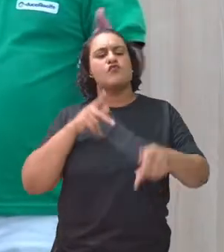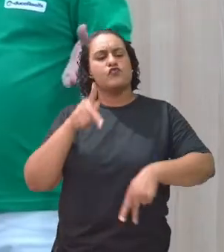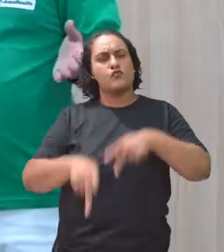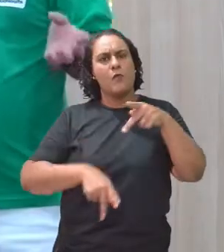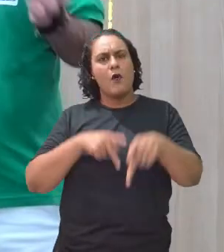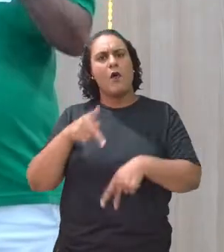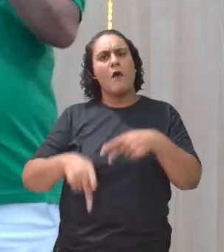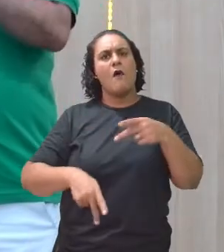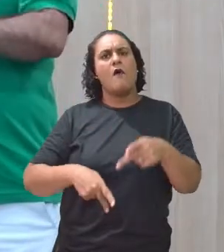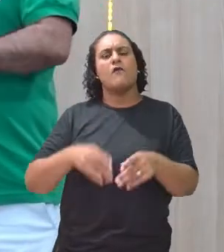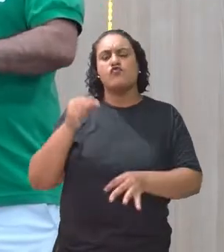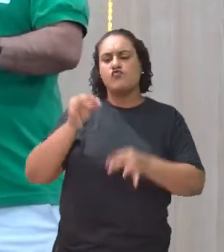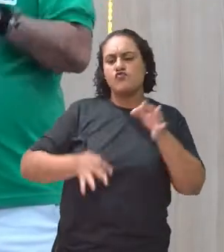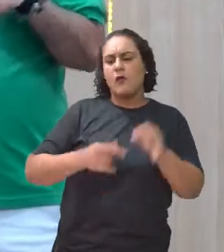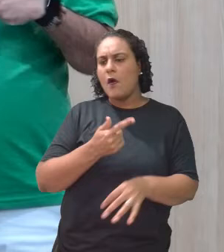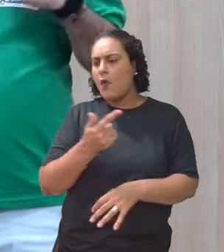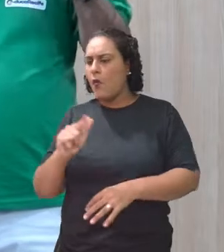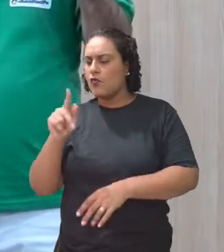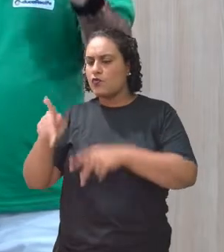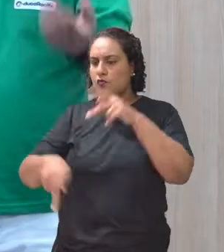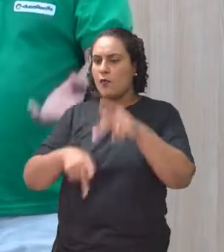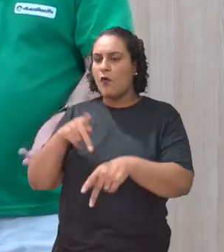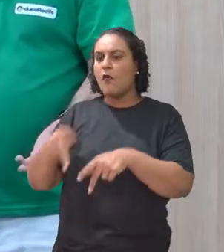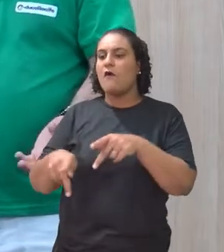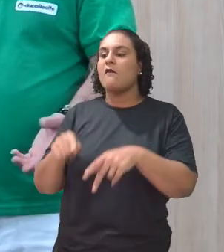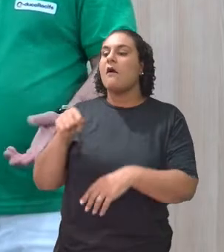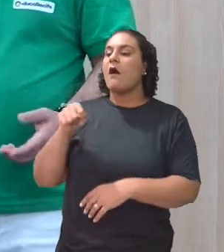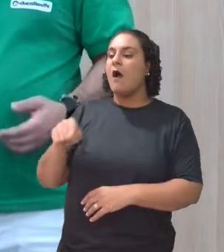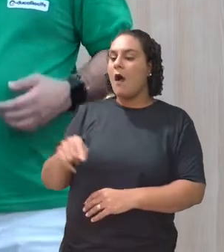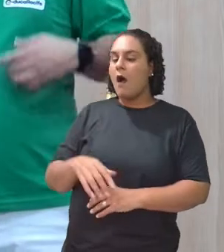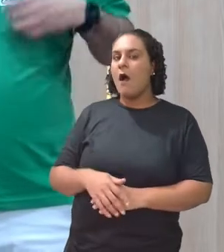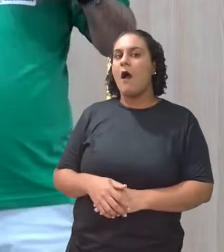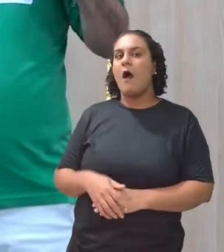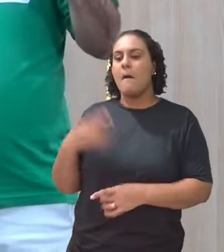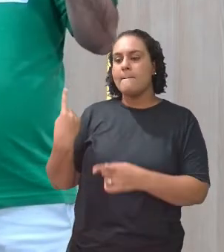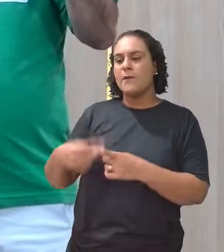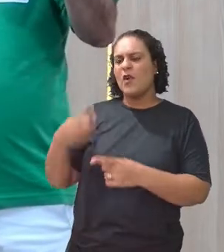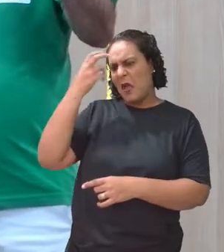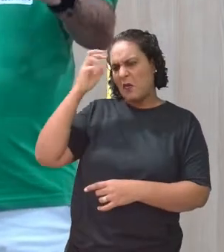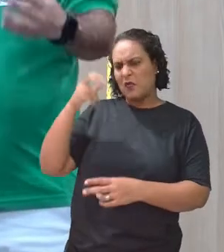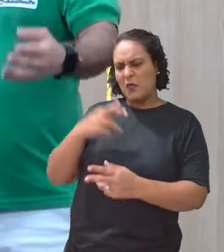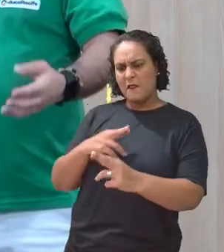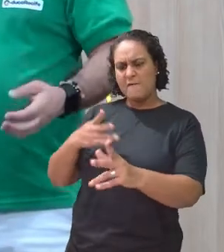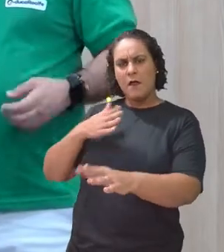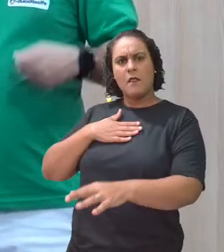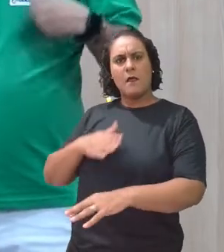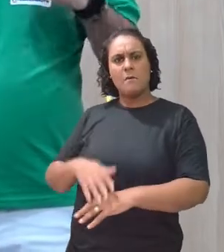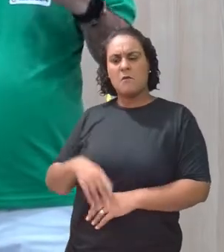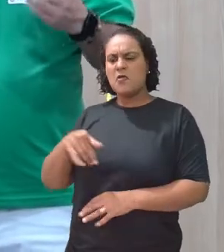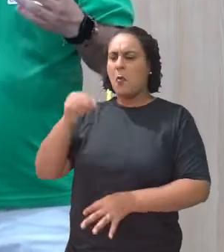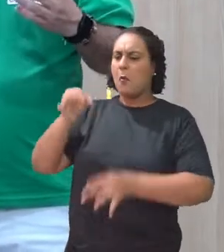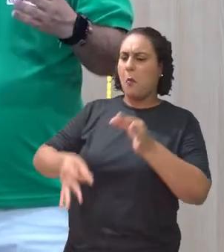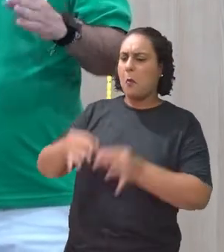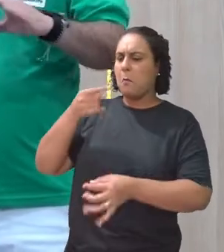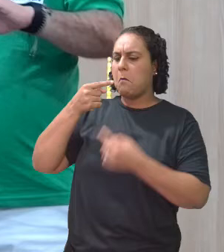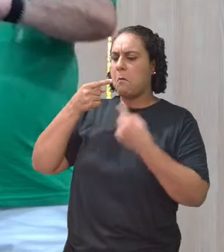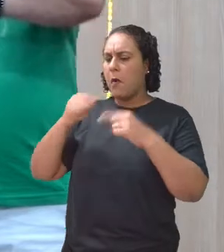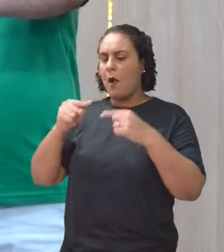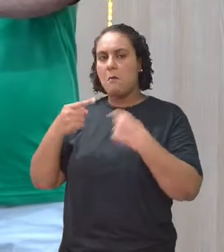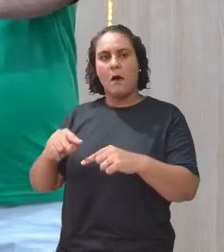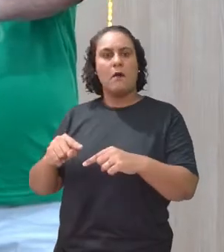julgaram outros povos a partir da sua própria cultura, né, e colocaram aqueles povos,